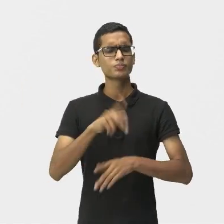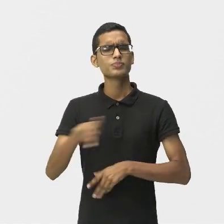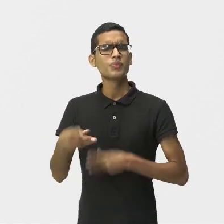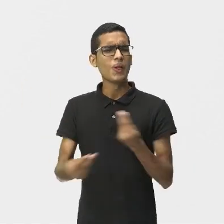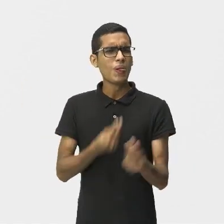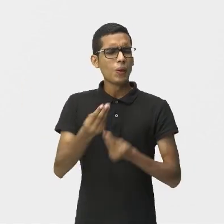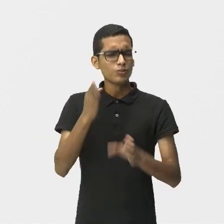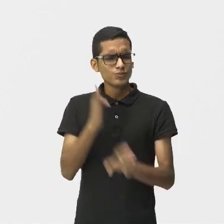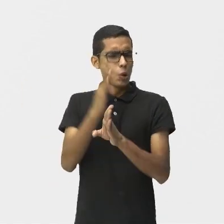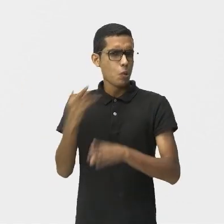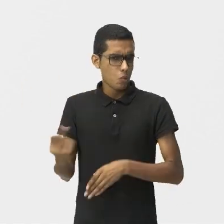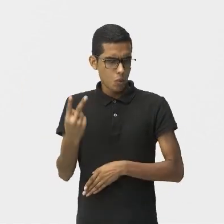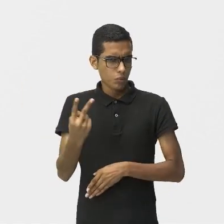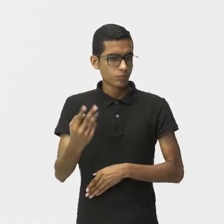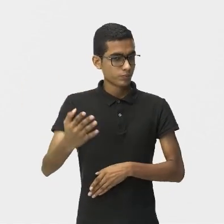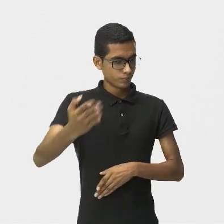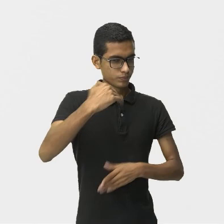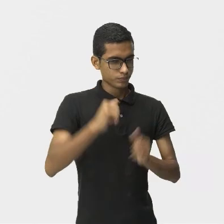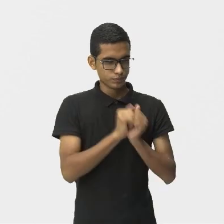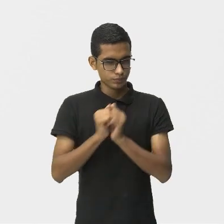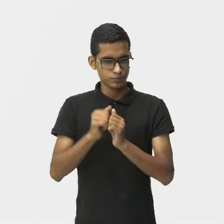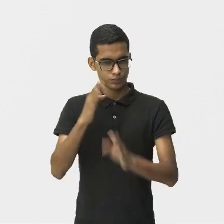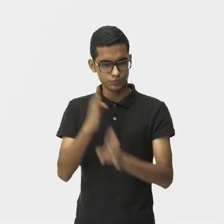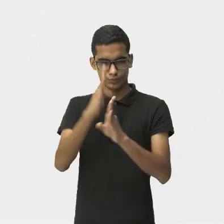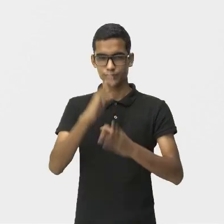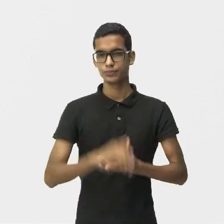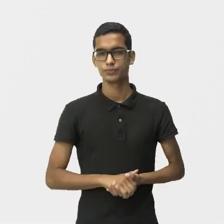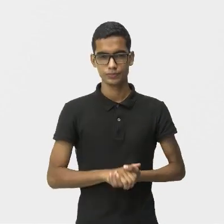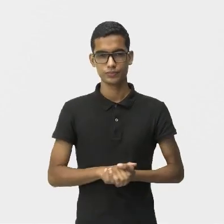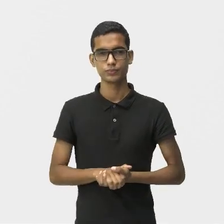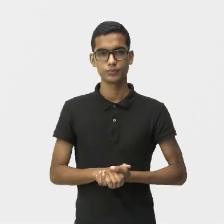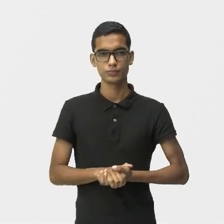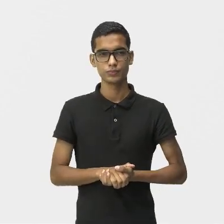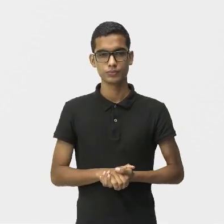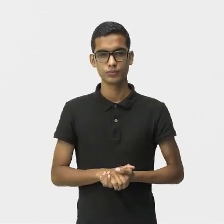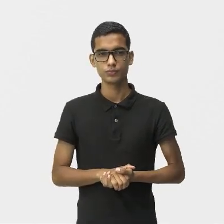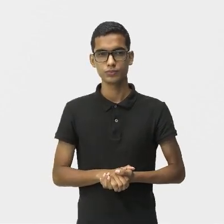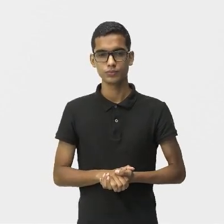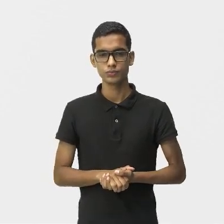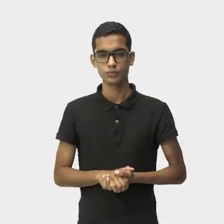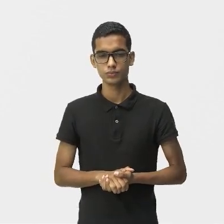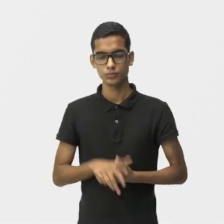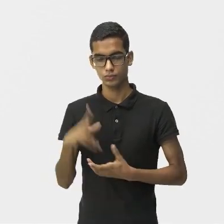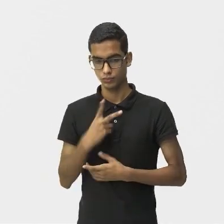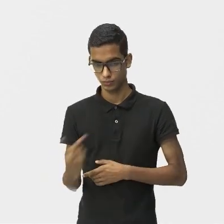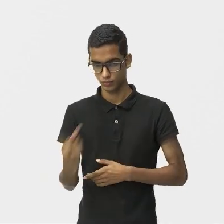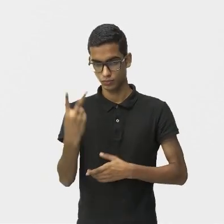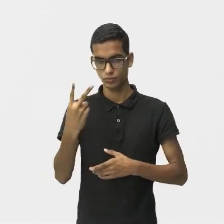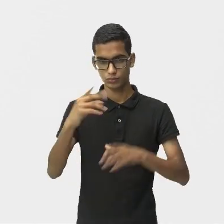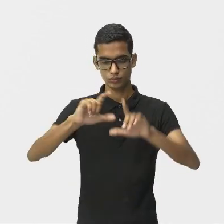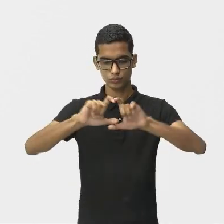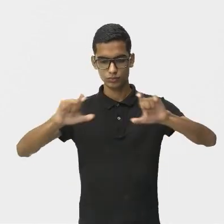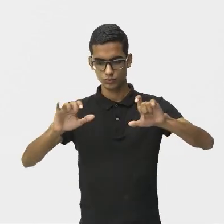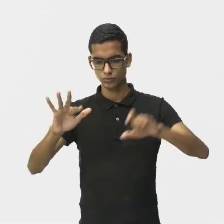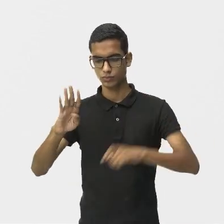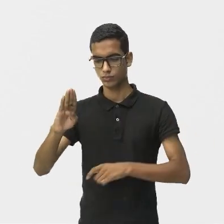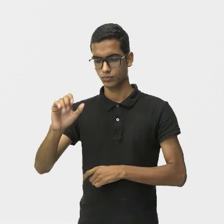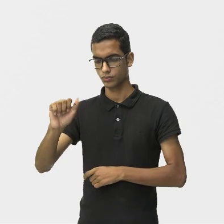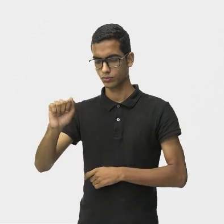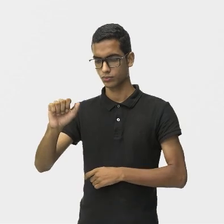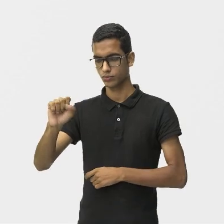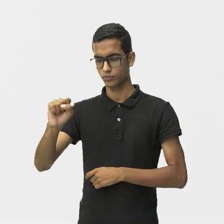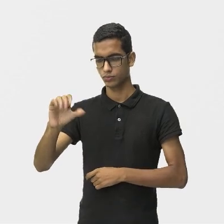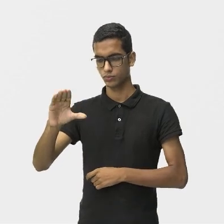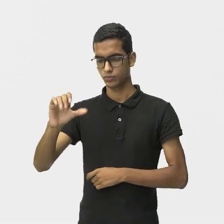esses valores, então? Vamos lá encontrar? Vejam, eu vou usar a fórmula de Bhaskara, olha só. x1 é